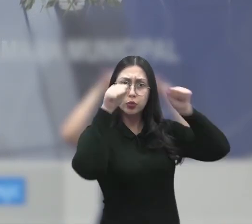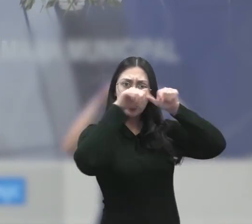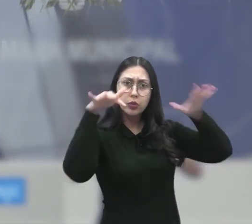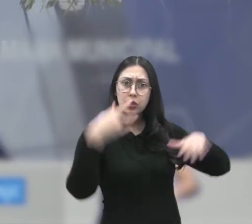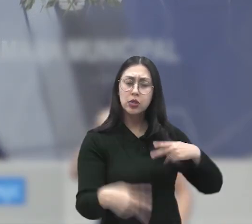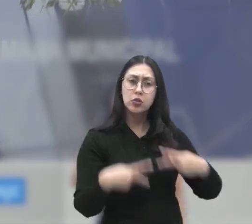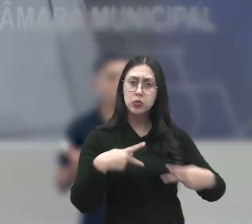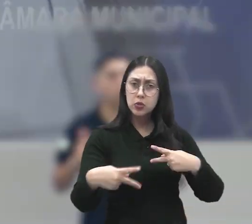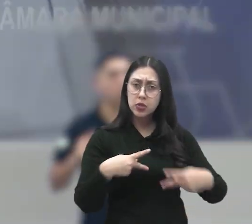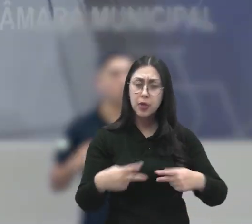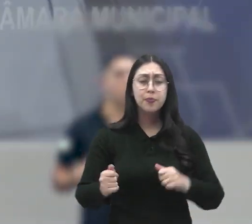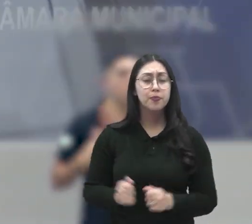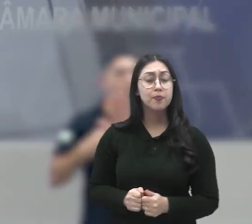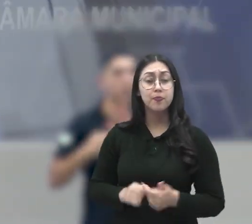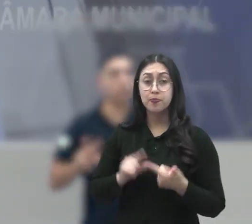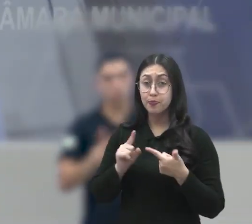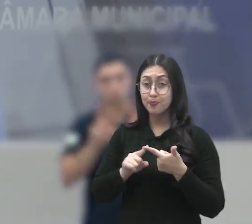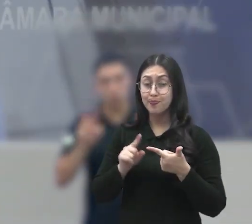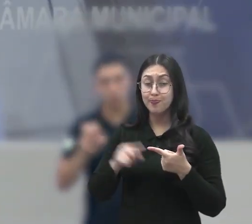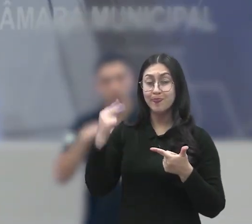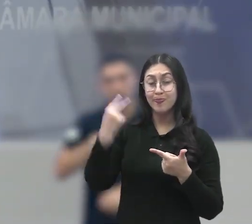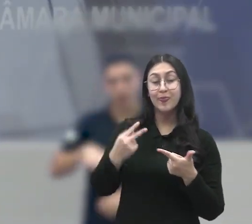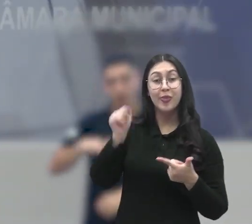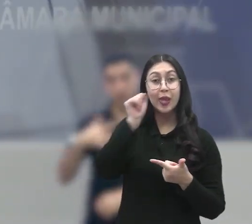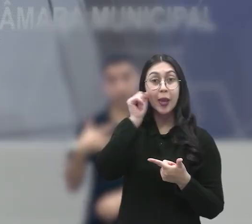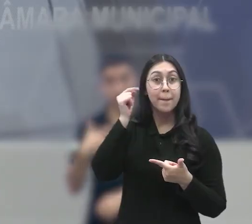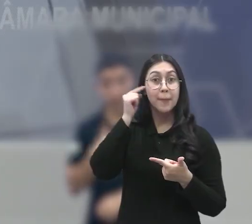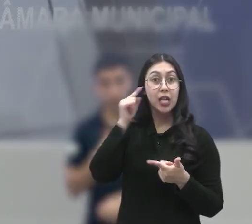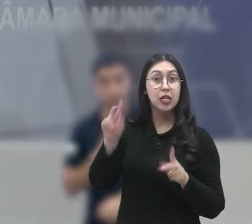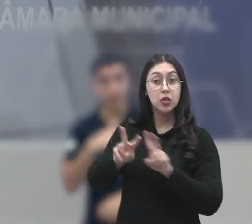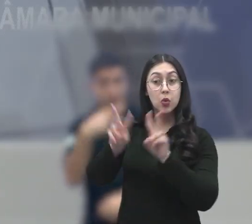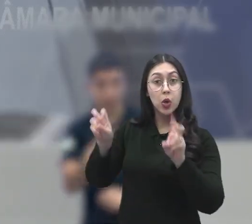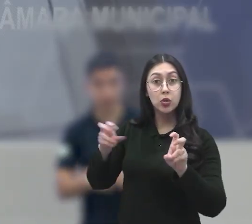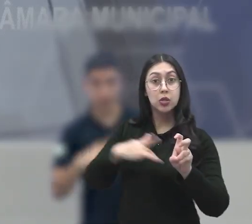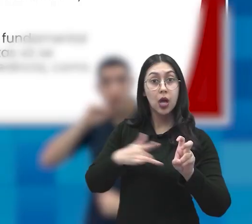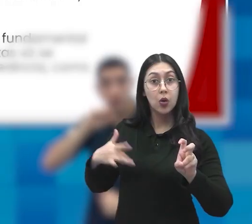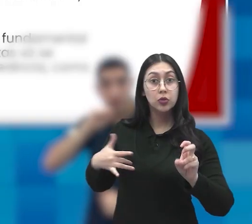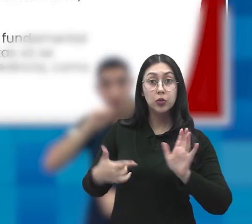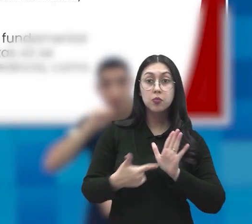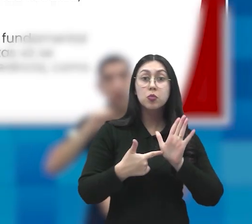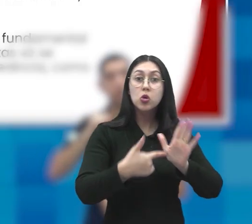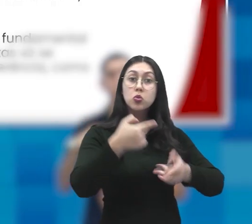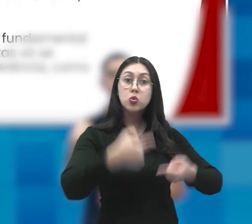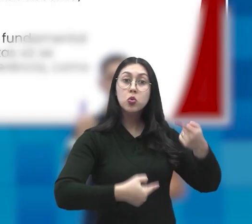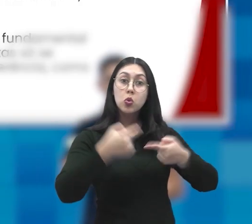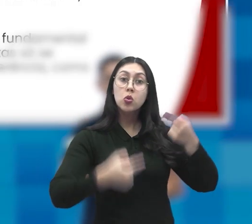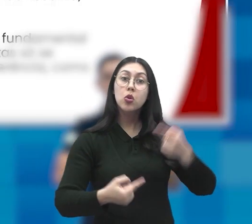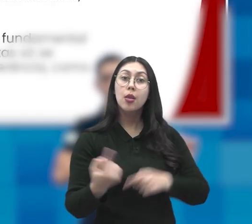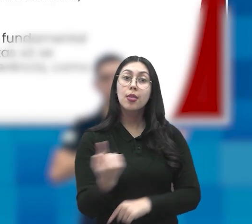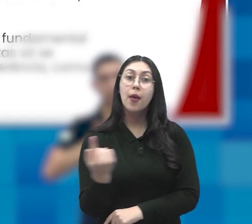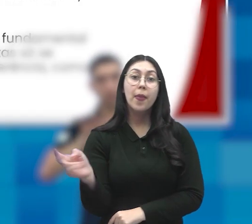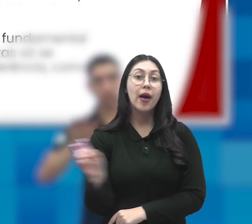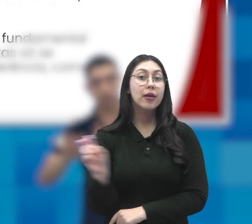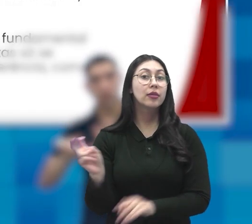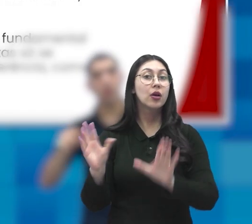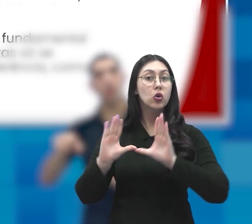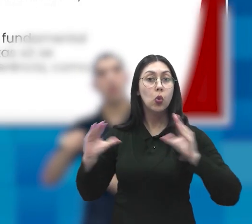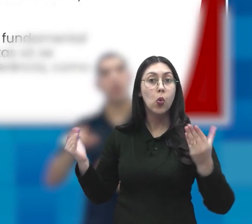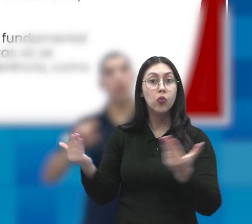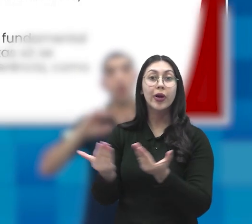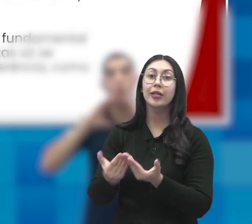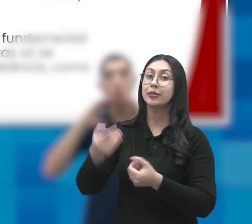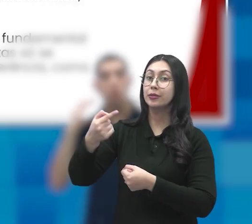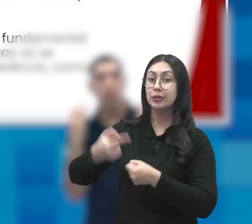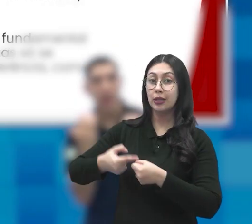autistas na cidade. No tema da saúde, a vereadora Amélia Naomi destacou as ações discutidas na 15ª Conferência Municipal